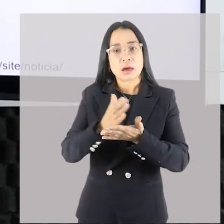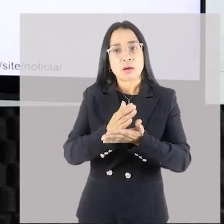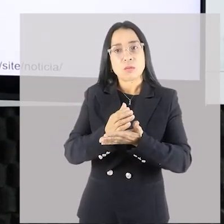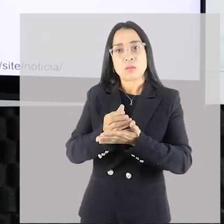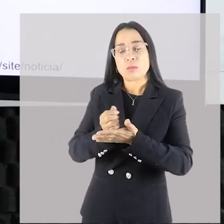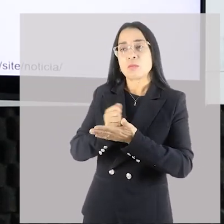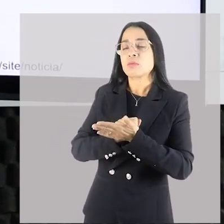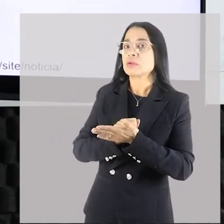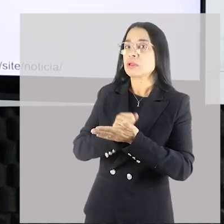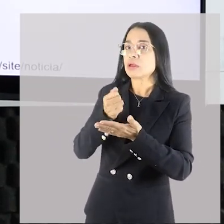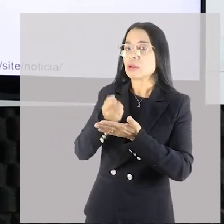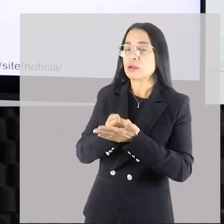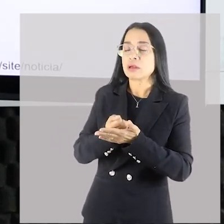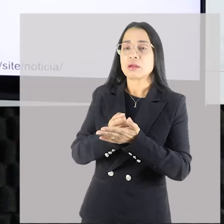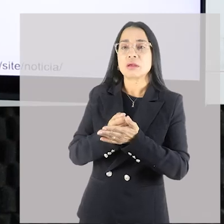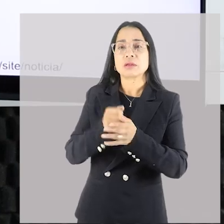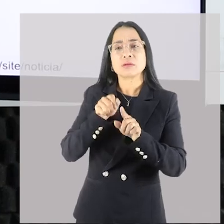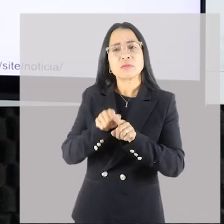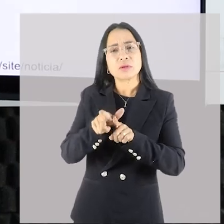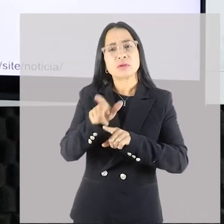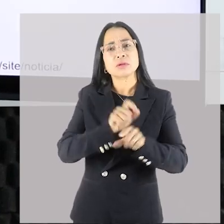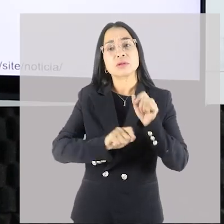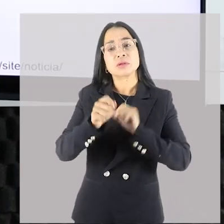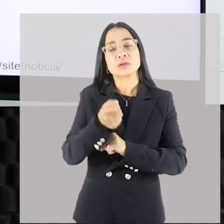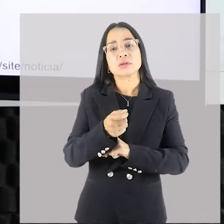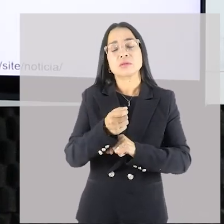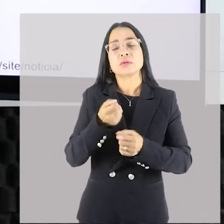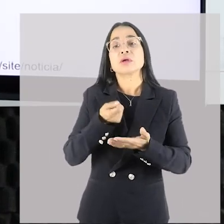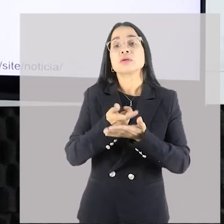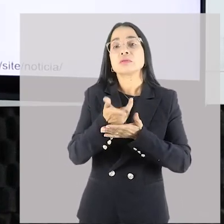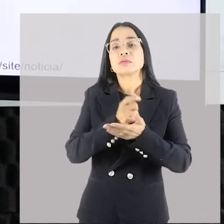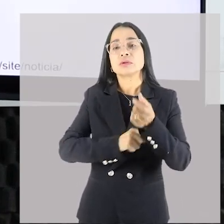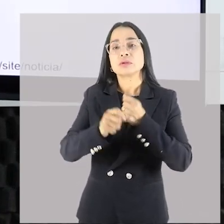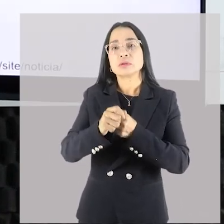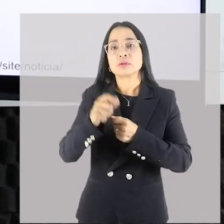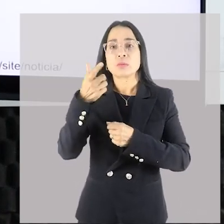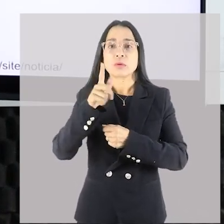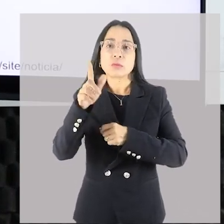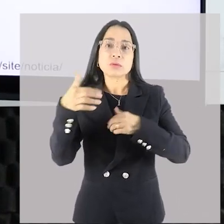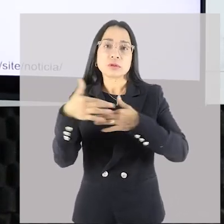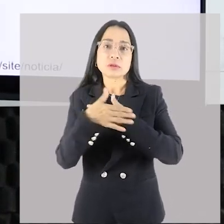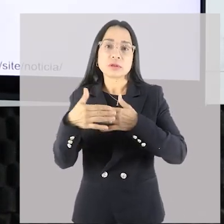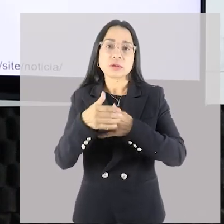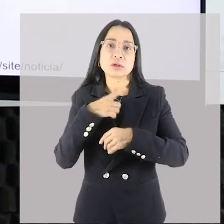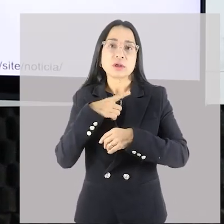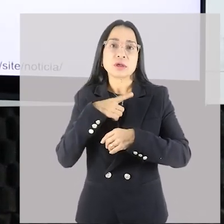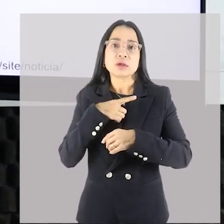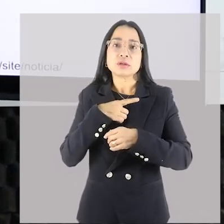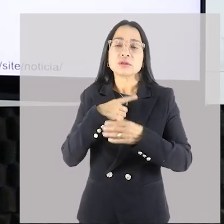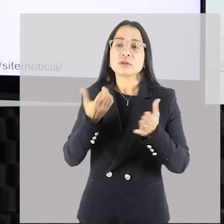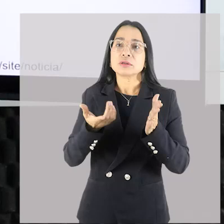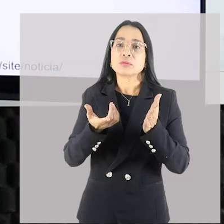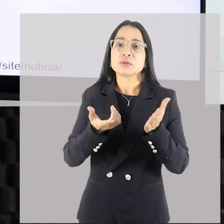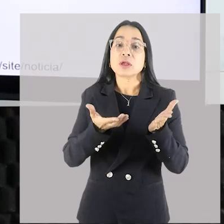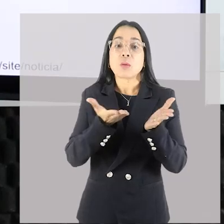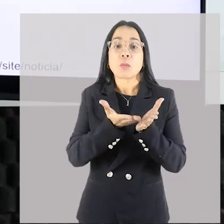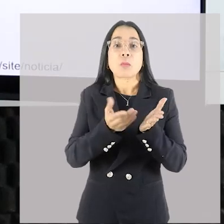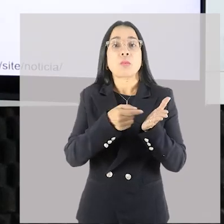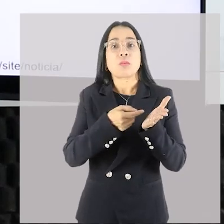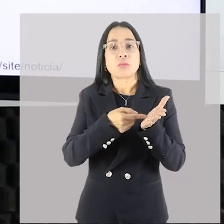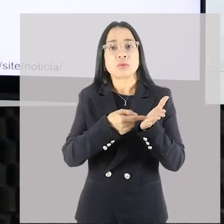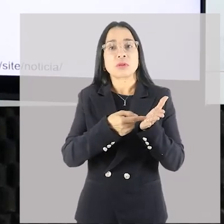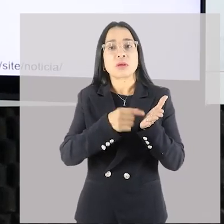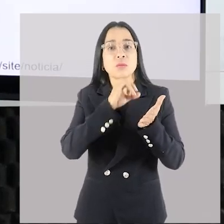vendiam para outra cidade, eles tinham o que a gente chama de passe, né? Ele tinha o seu passe comprado para